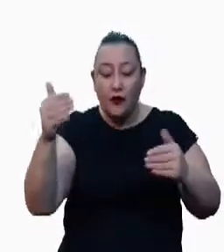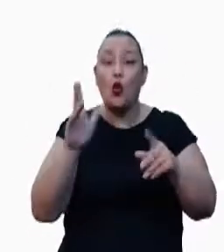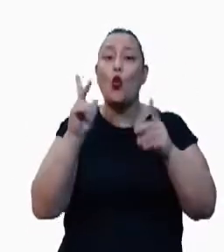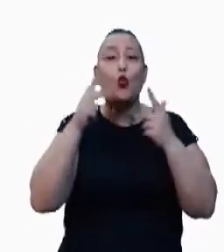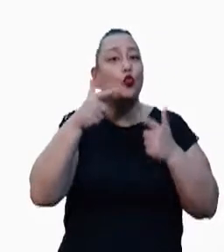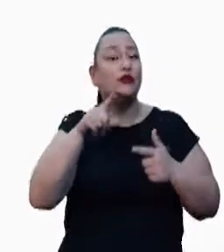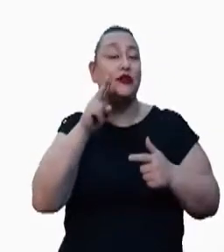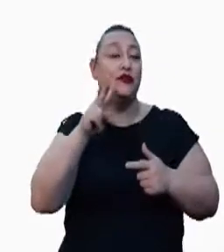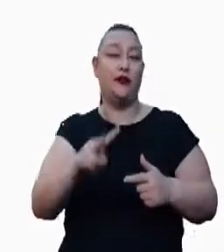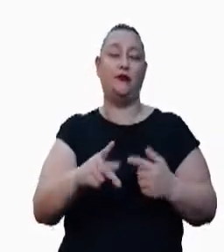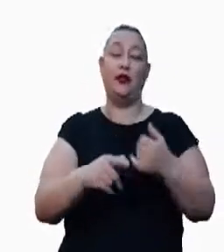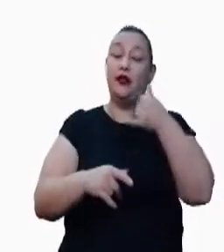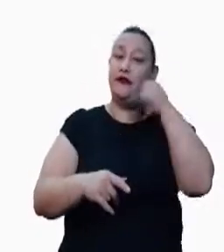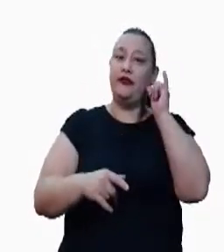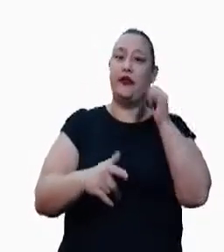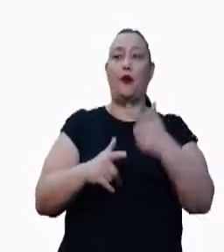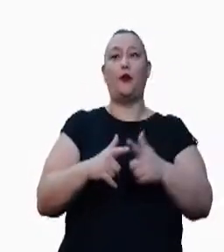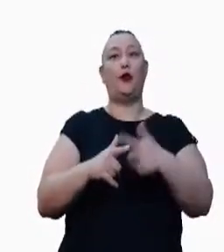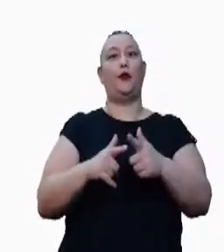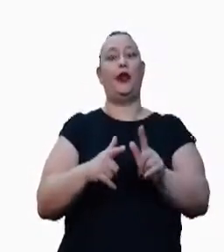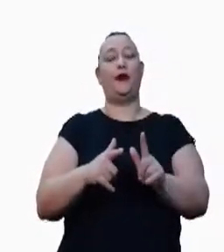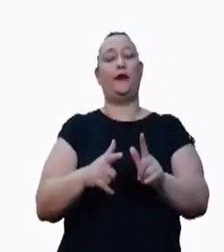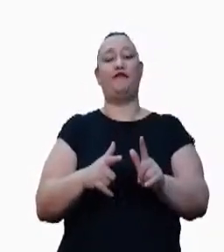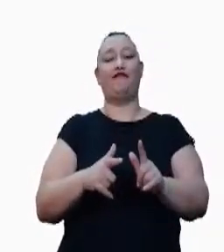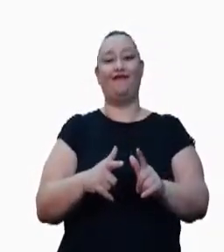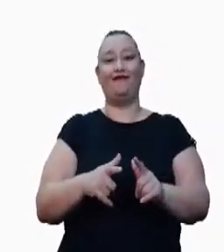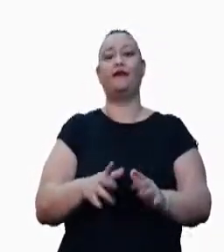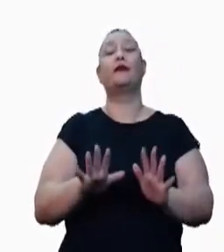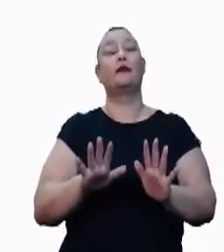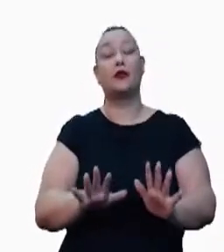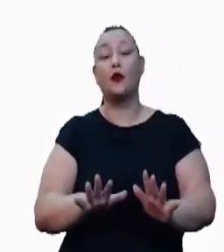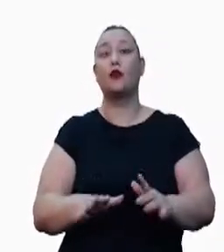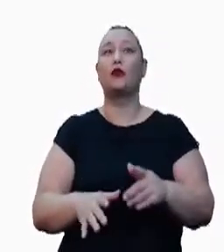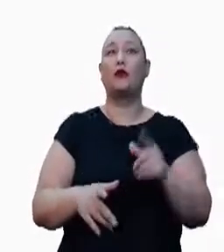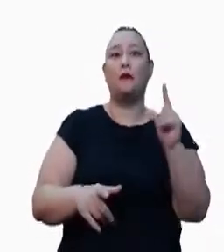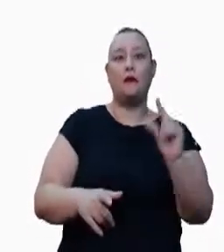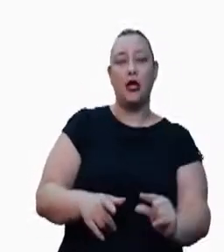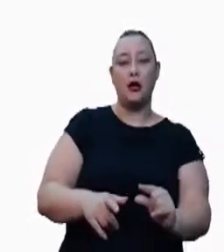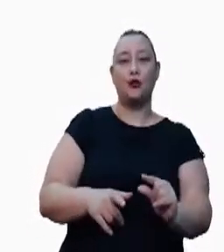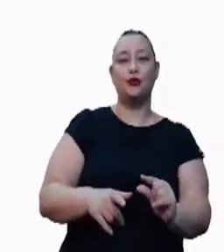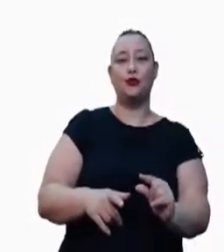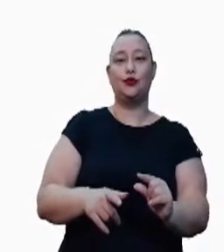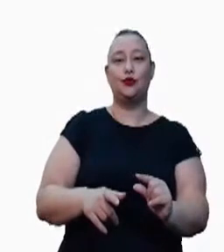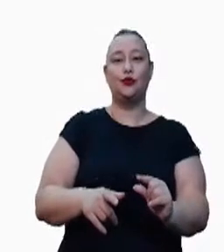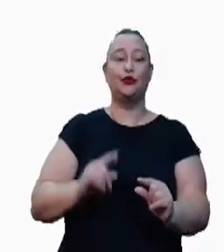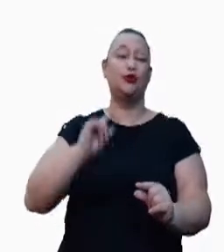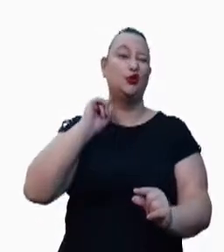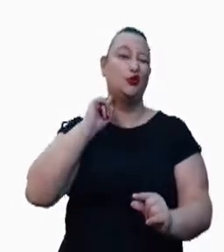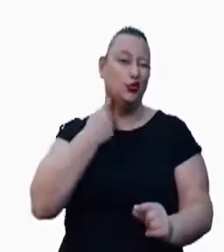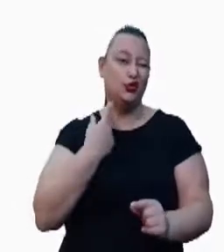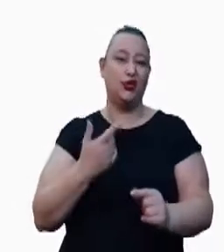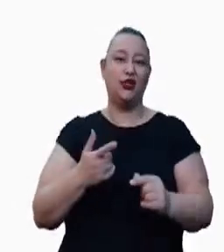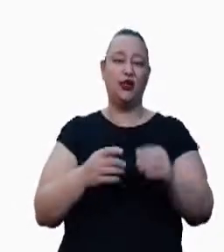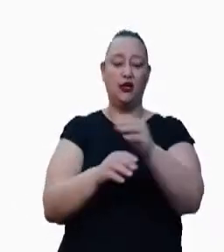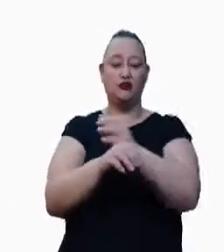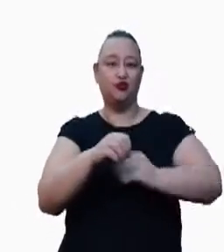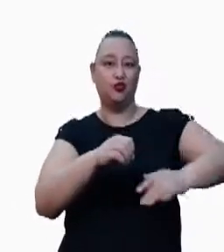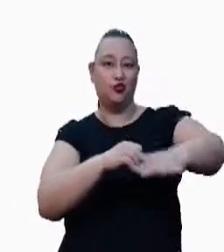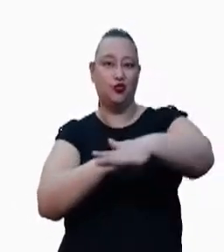que ela tenha menos efeitos colaterais e ela tenha menos, como a gente chama, menos sujeira em volta